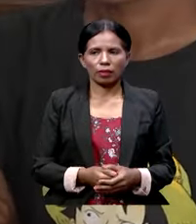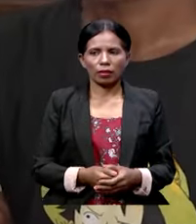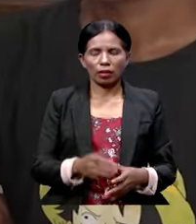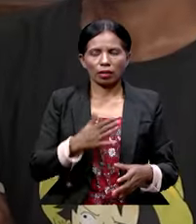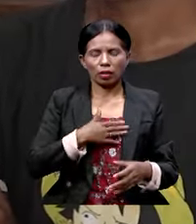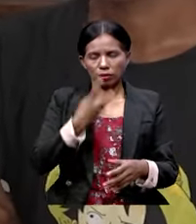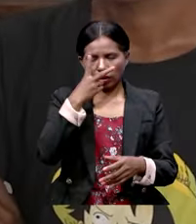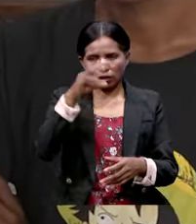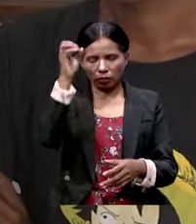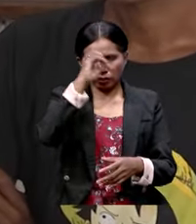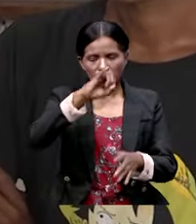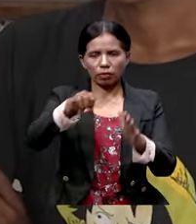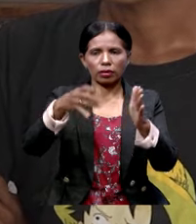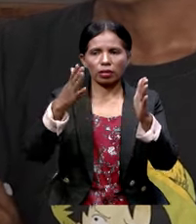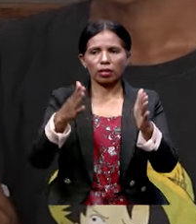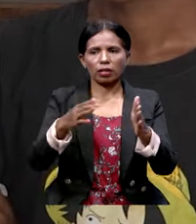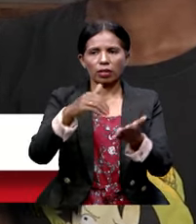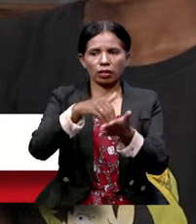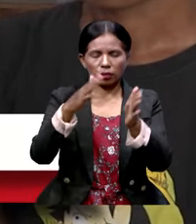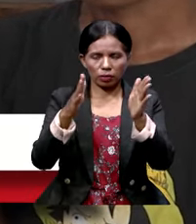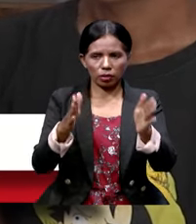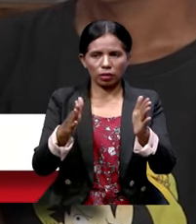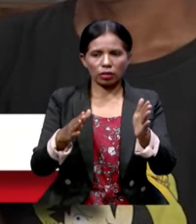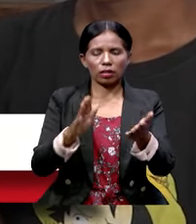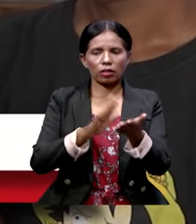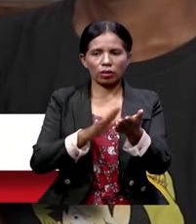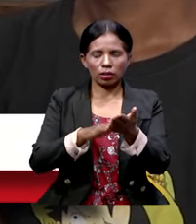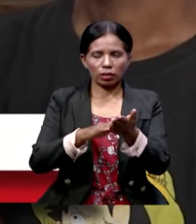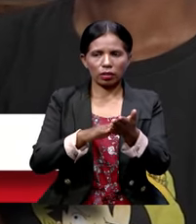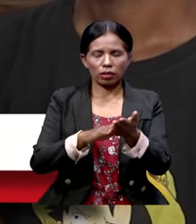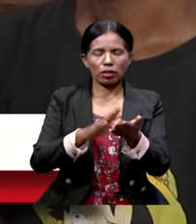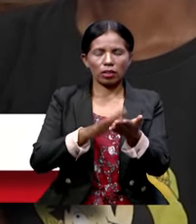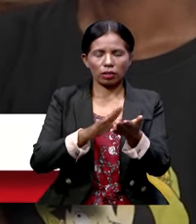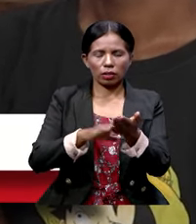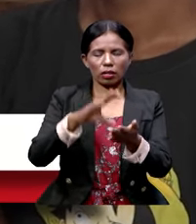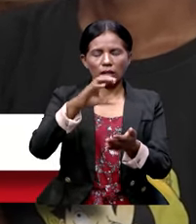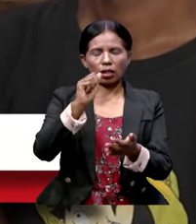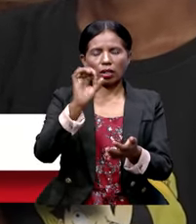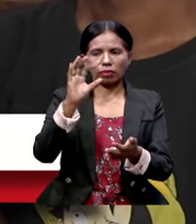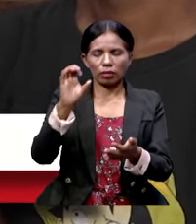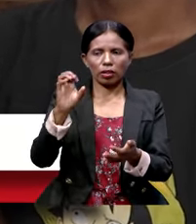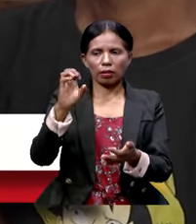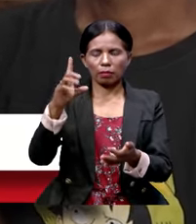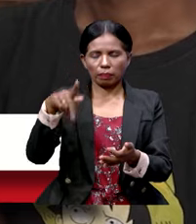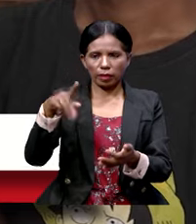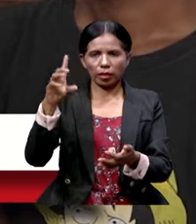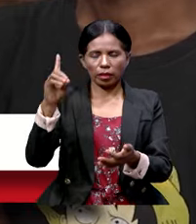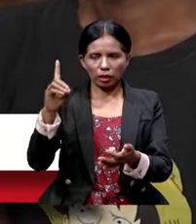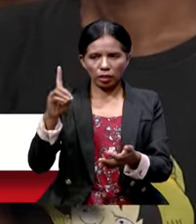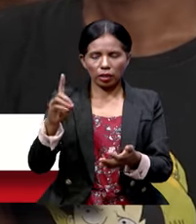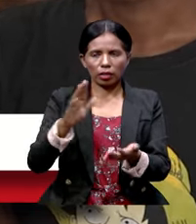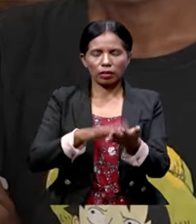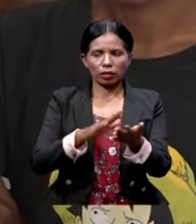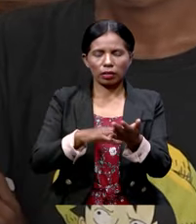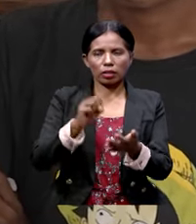a observação geral, estudante se não é bem, remata o escola café, remata o EPD, remata o